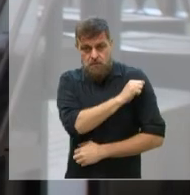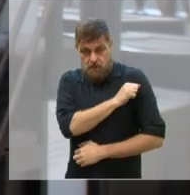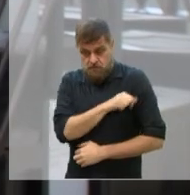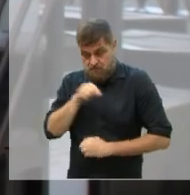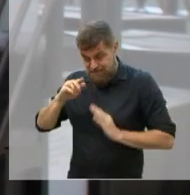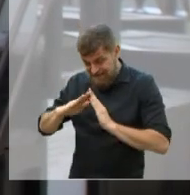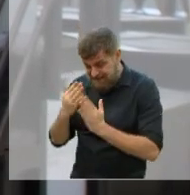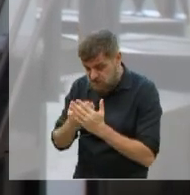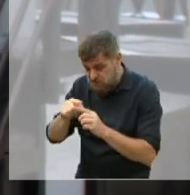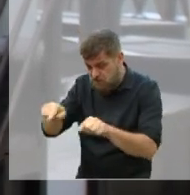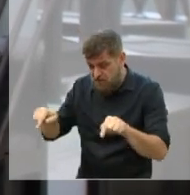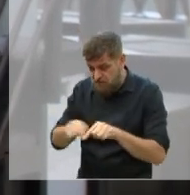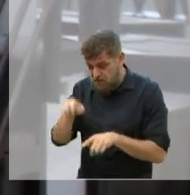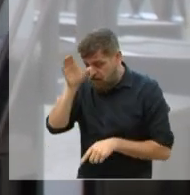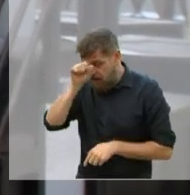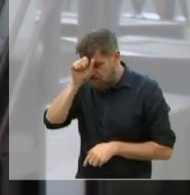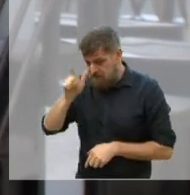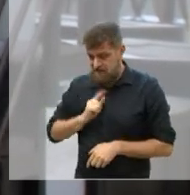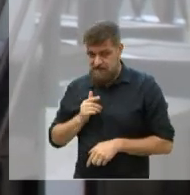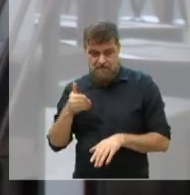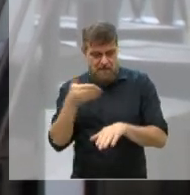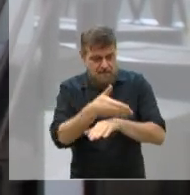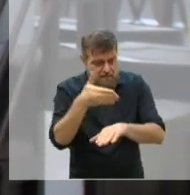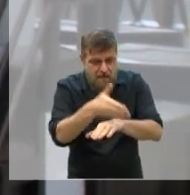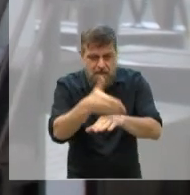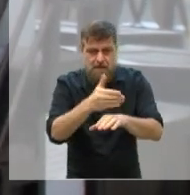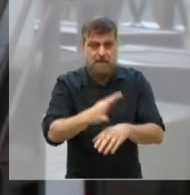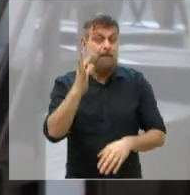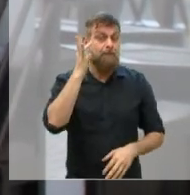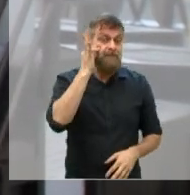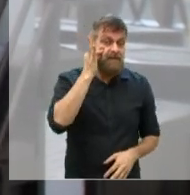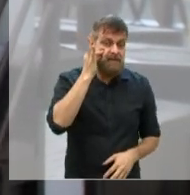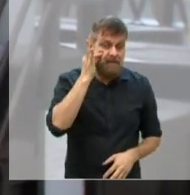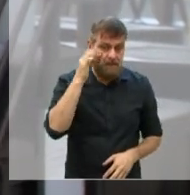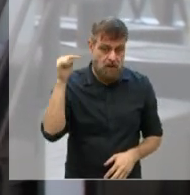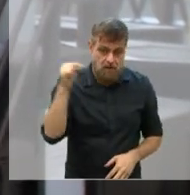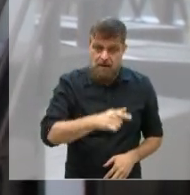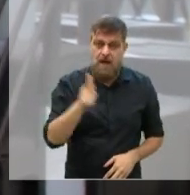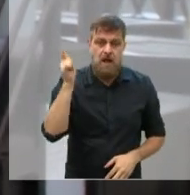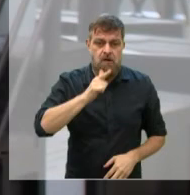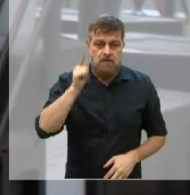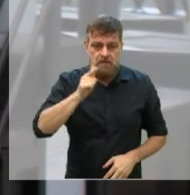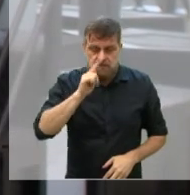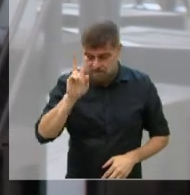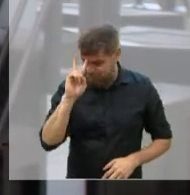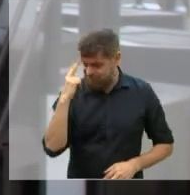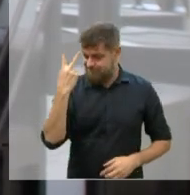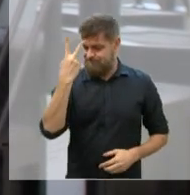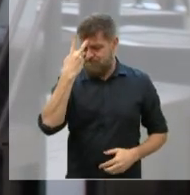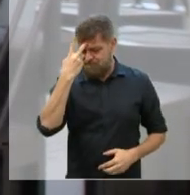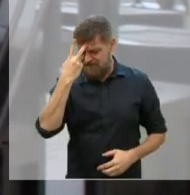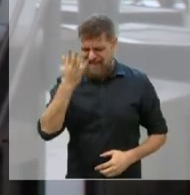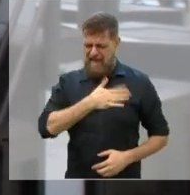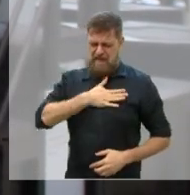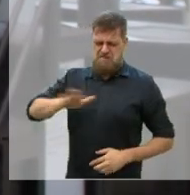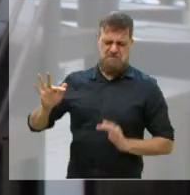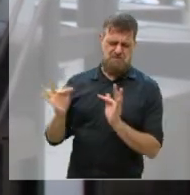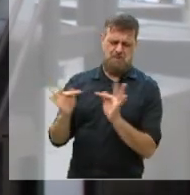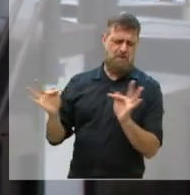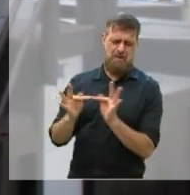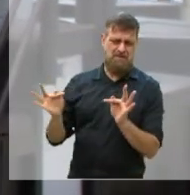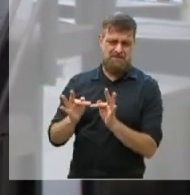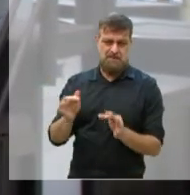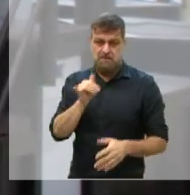sala de aula e tenha essas oportunidades de visitar feiras, para até quebrar estereótipos. Às vezes ele não gosta de aprender física,